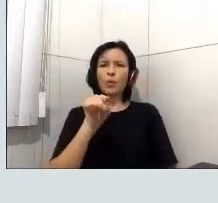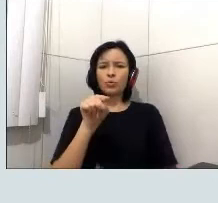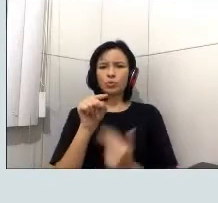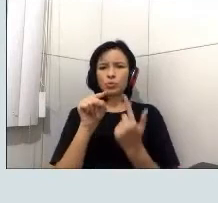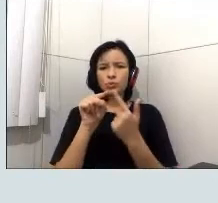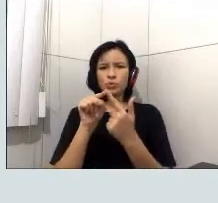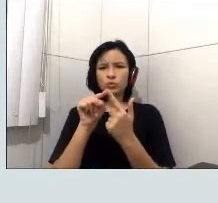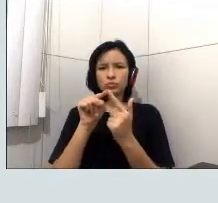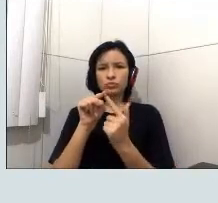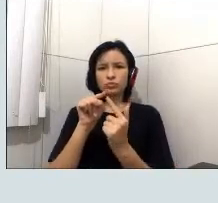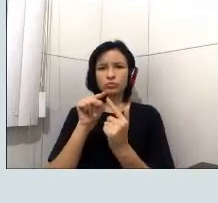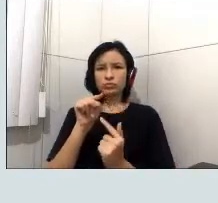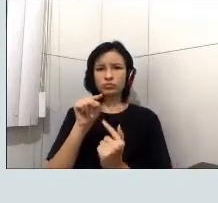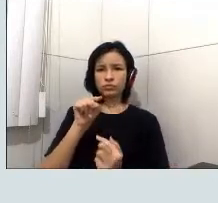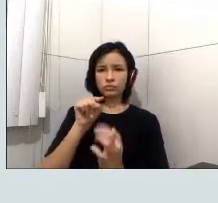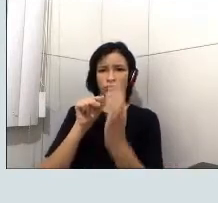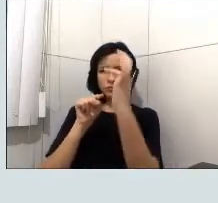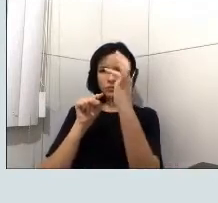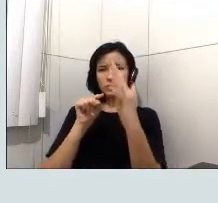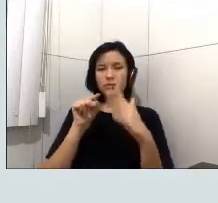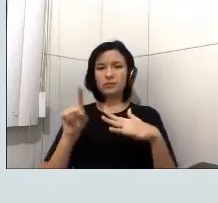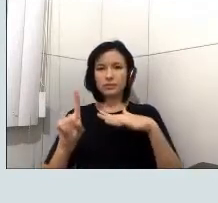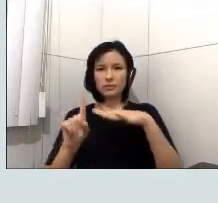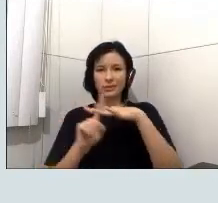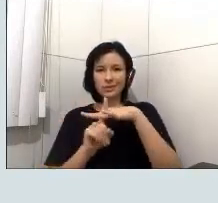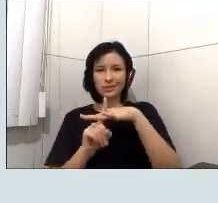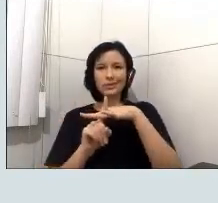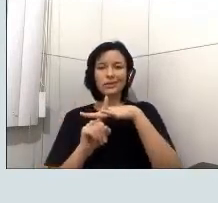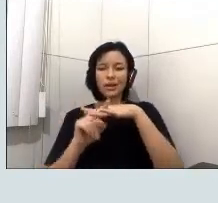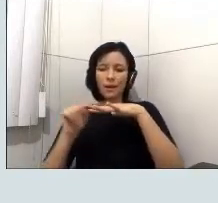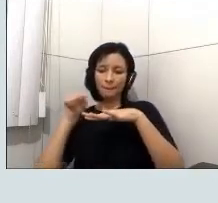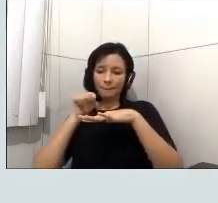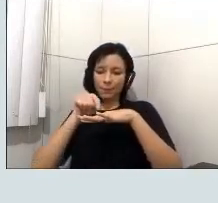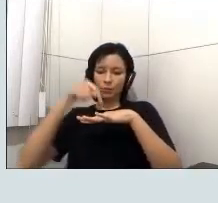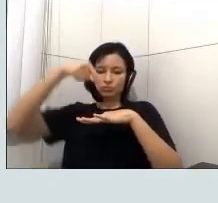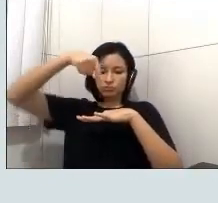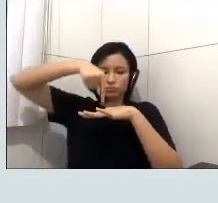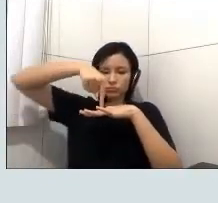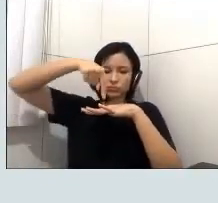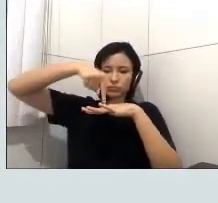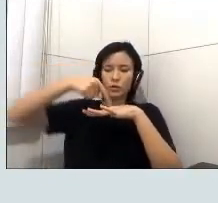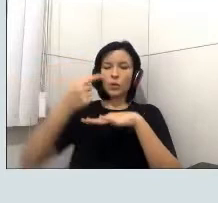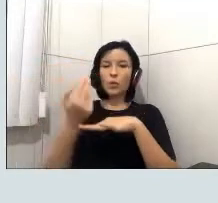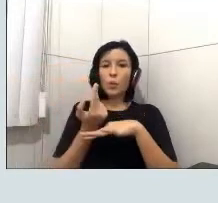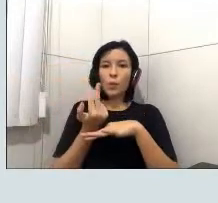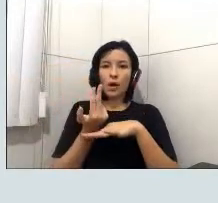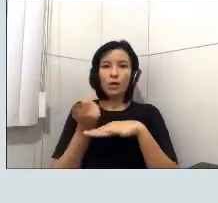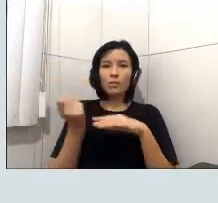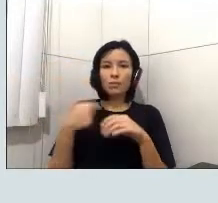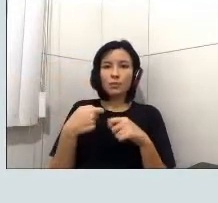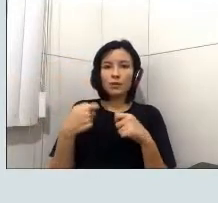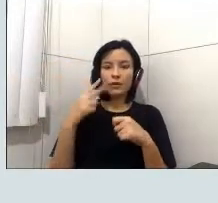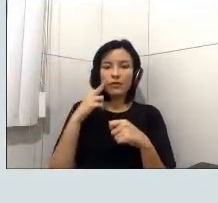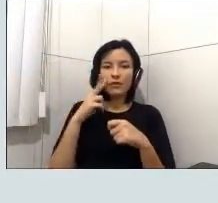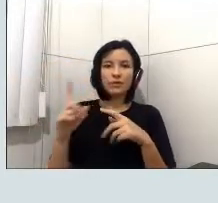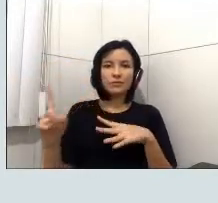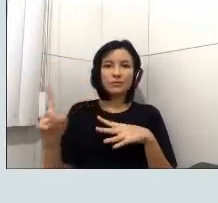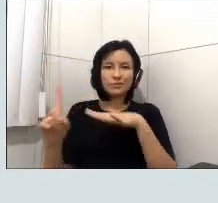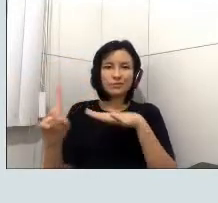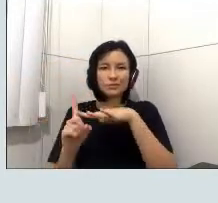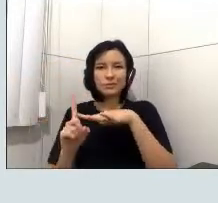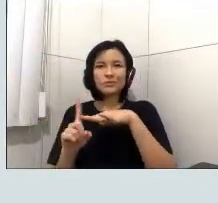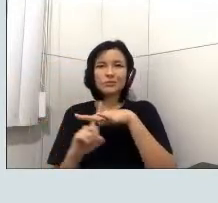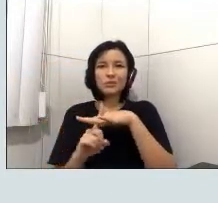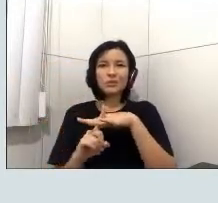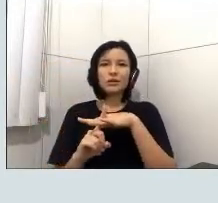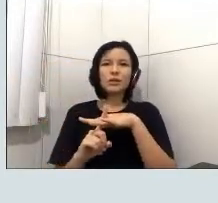elas se tocam, por isso que elas se encontram, certo? E essas retas, elas vão sempre